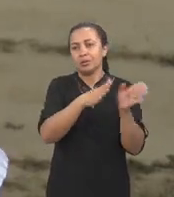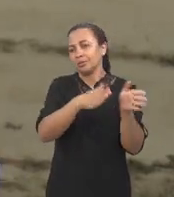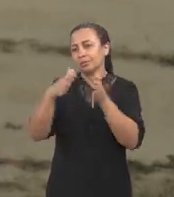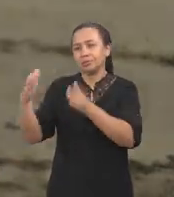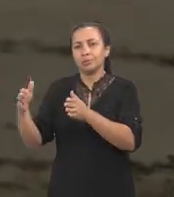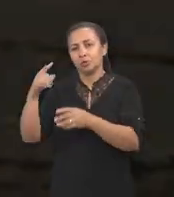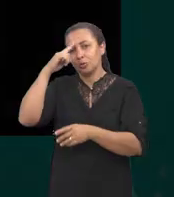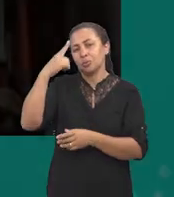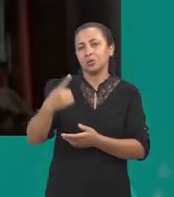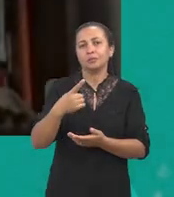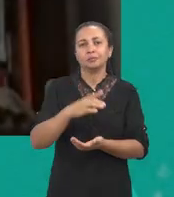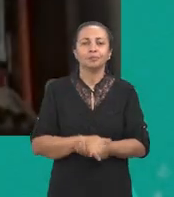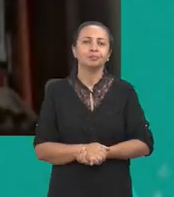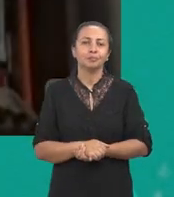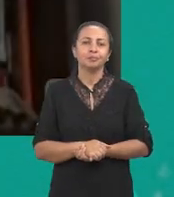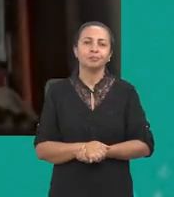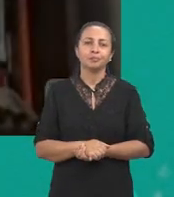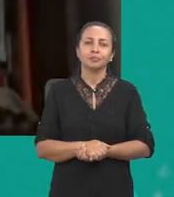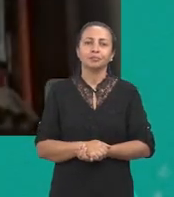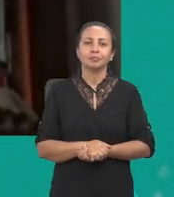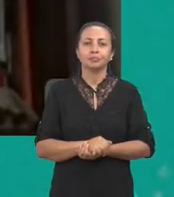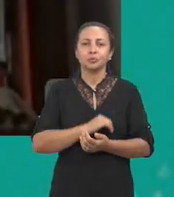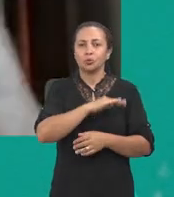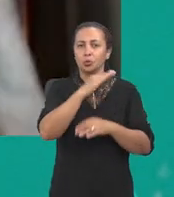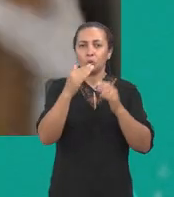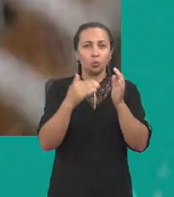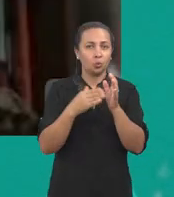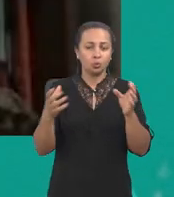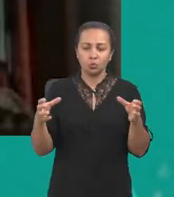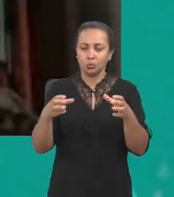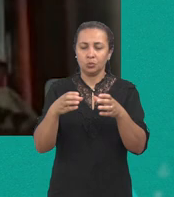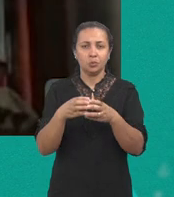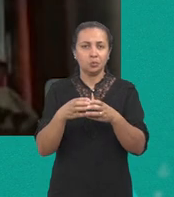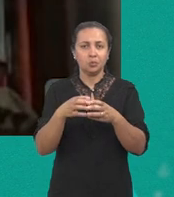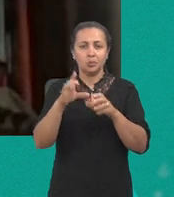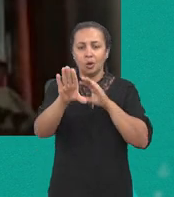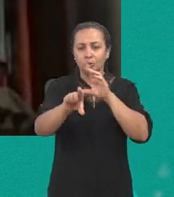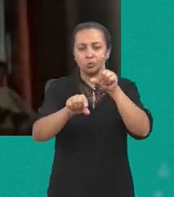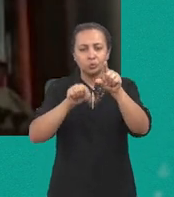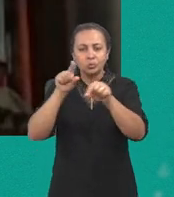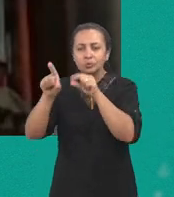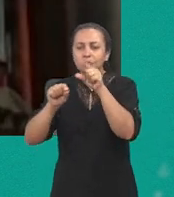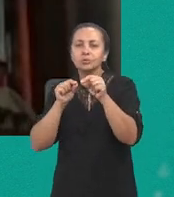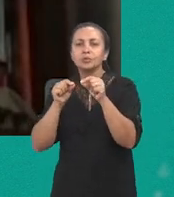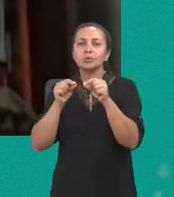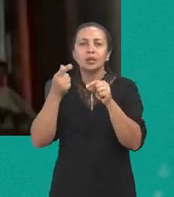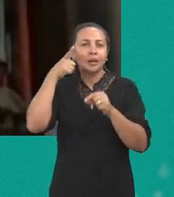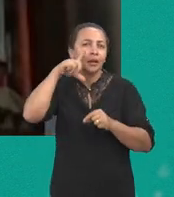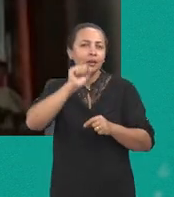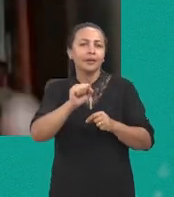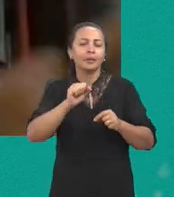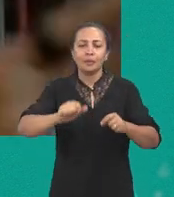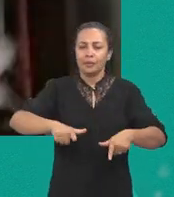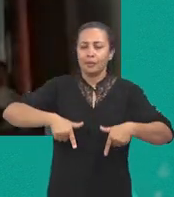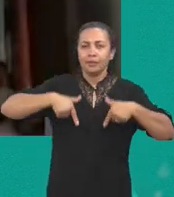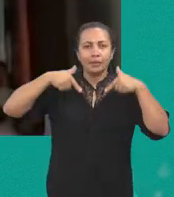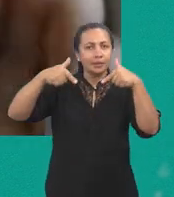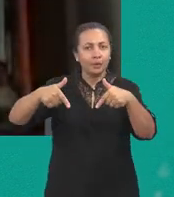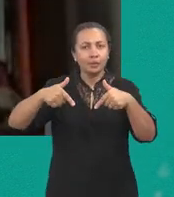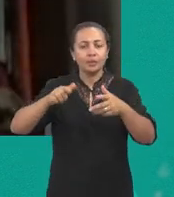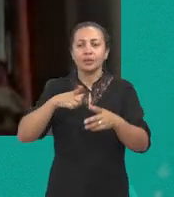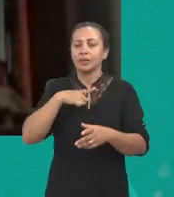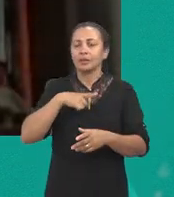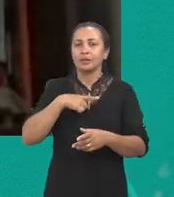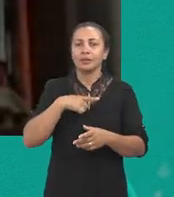um paradigma da classe dominante a gente vê que todo esse conjunto de conquistas que foram adquiridas nessas lutas